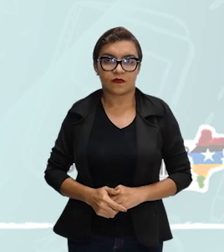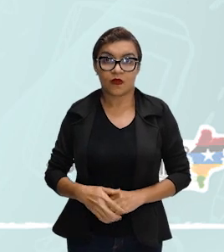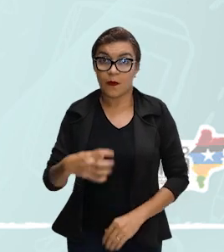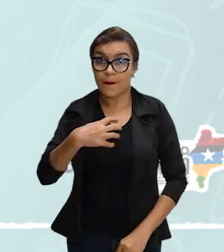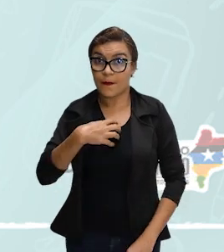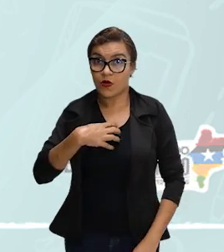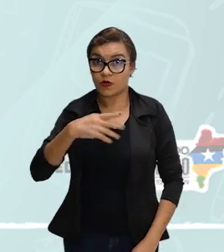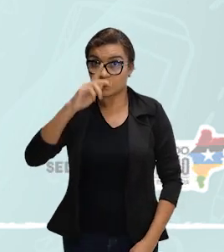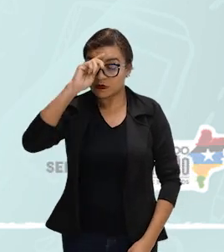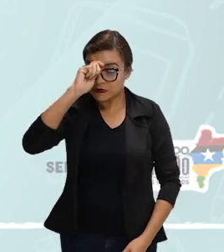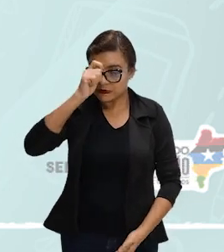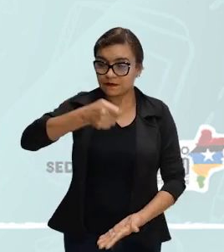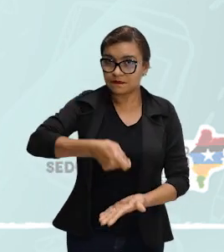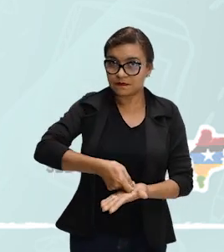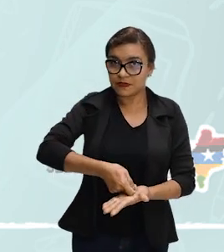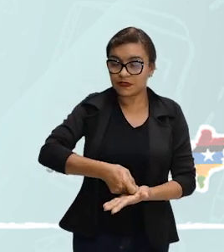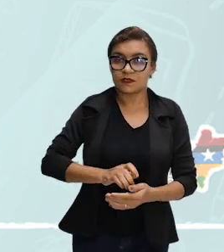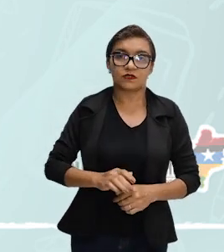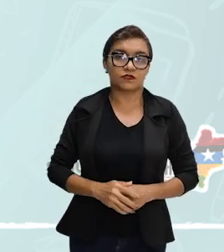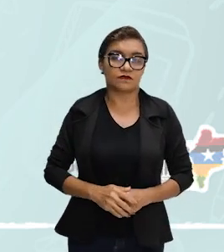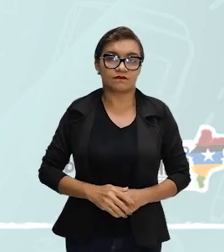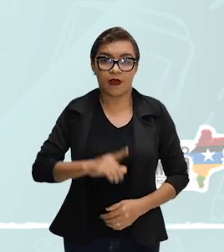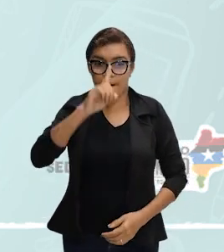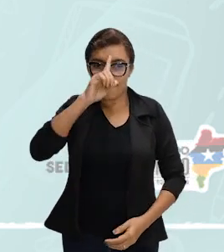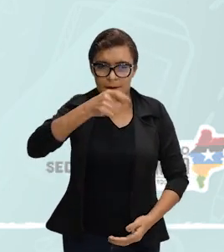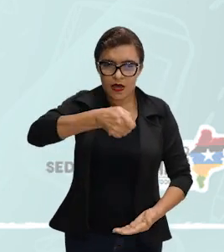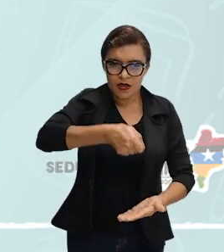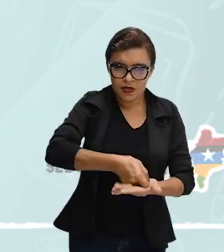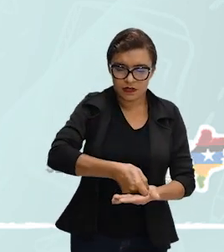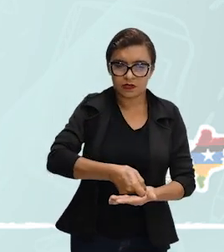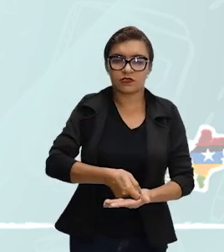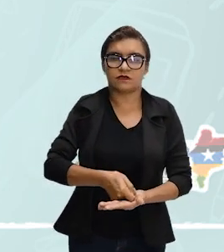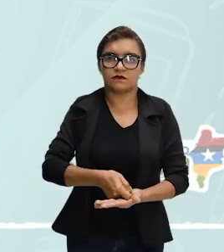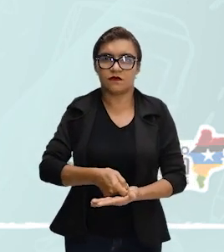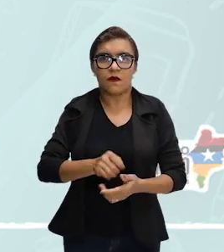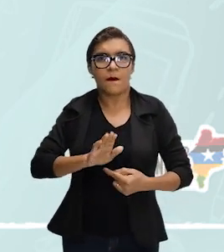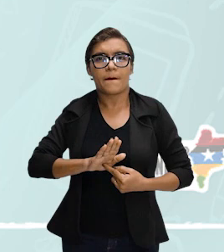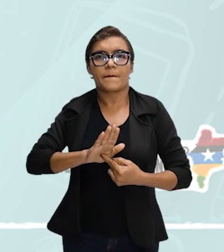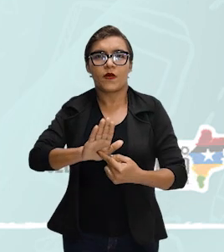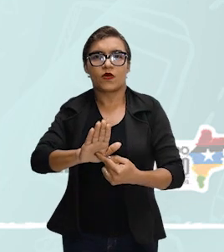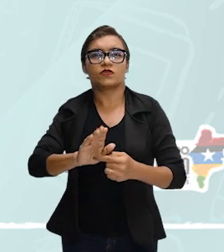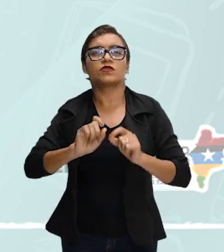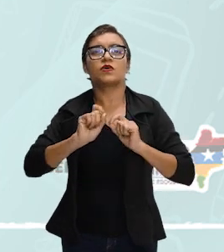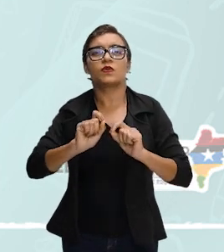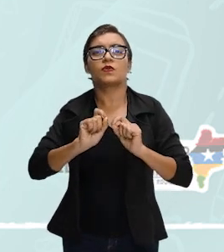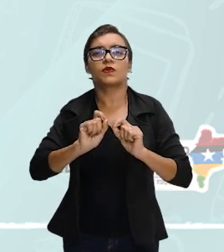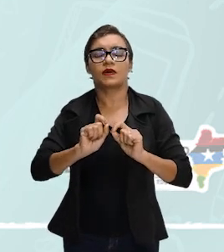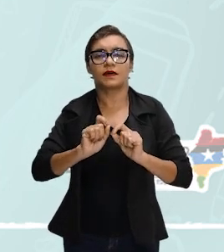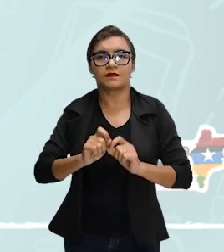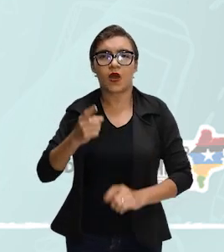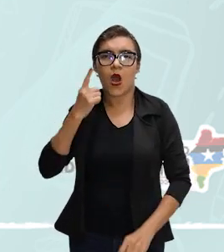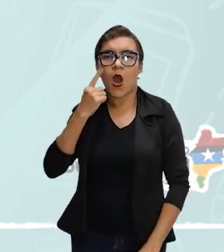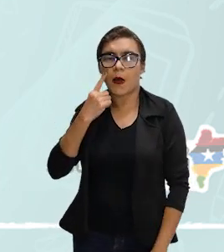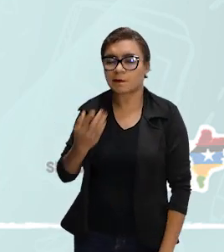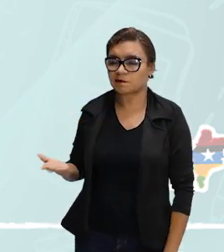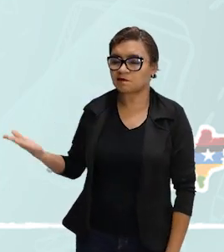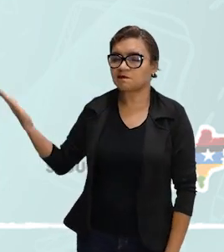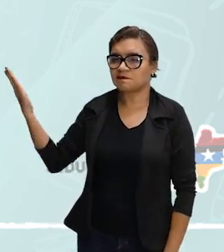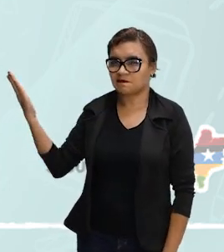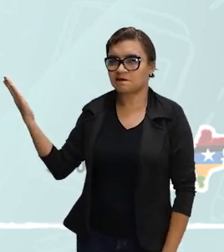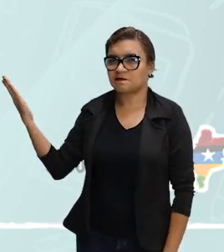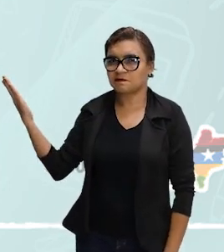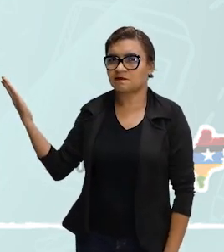imperativo expresa un mandato o ruego. El imperativo no contiene distintos